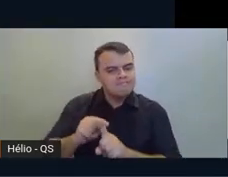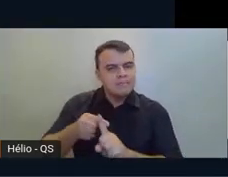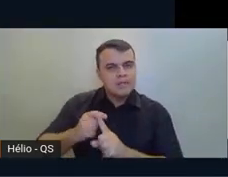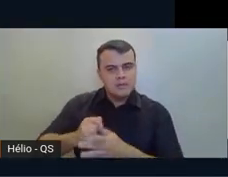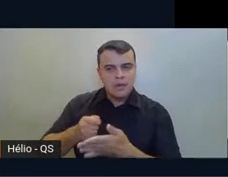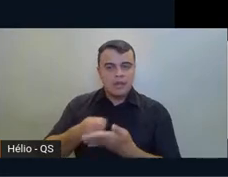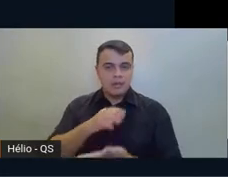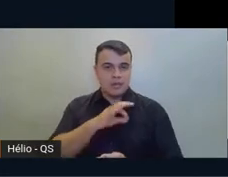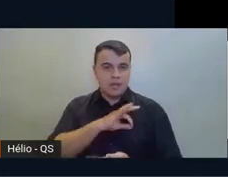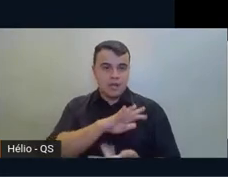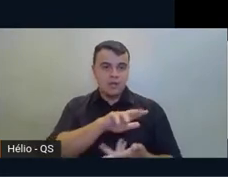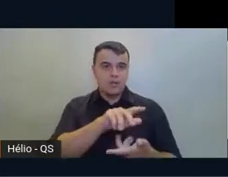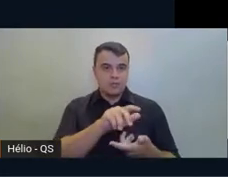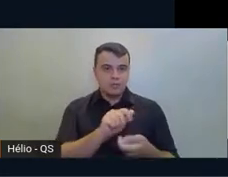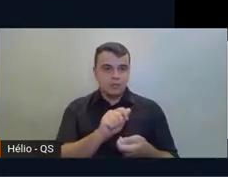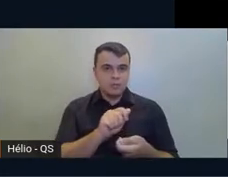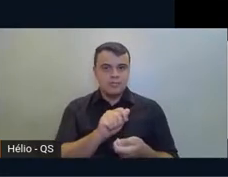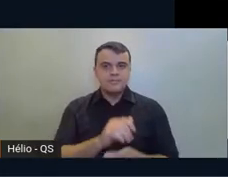pagos do mundo